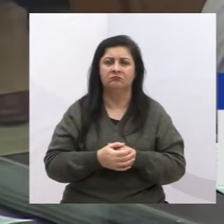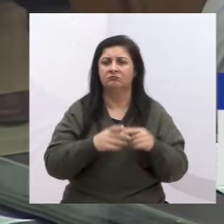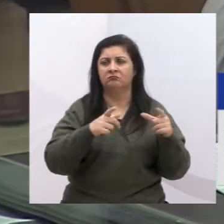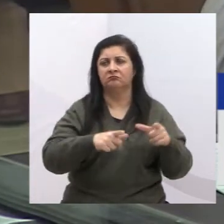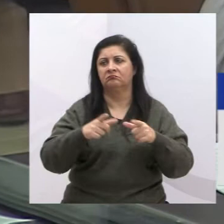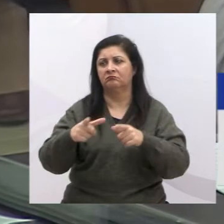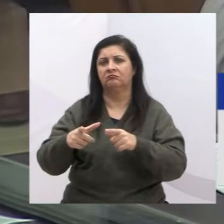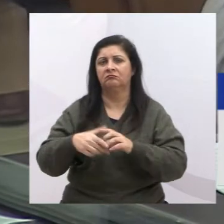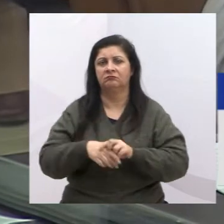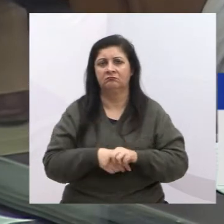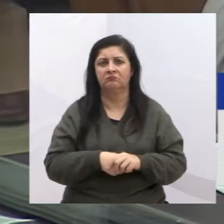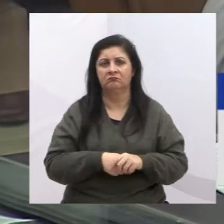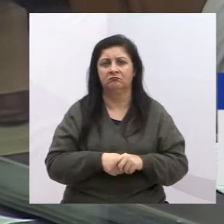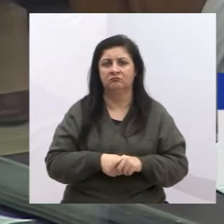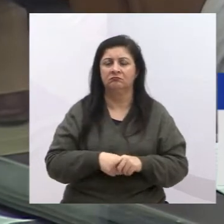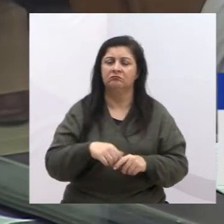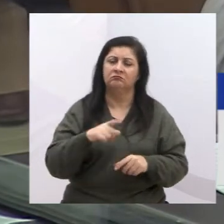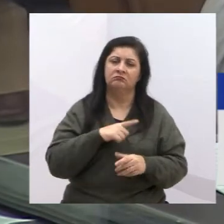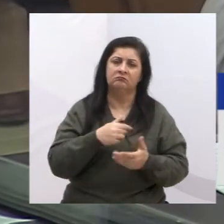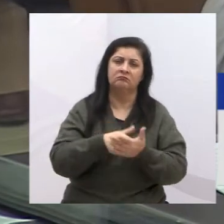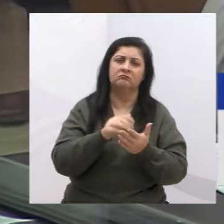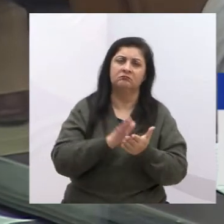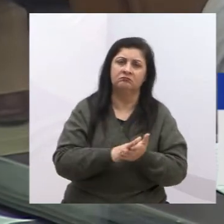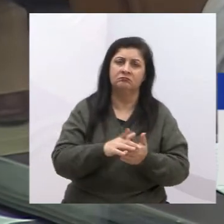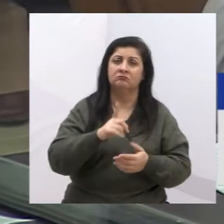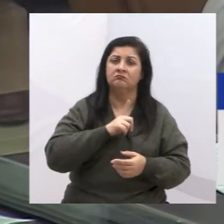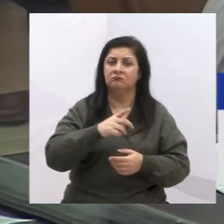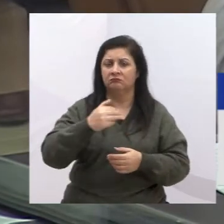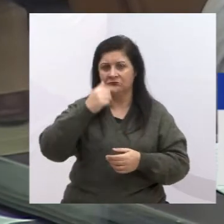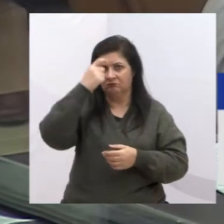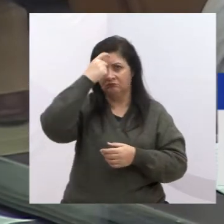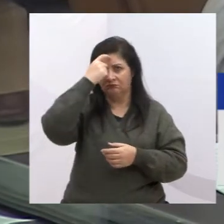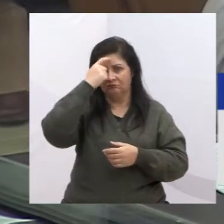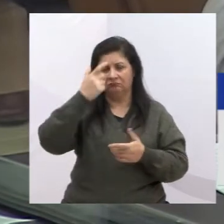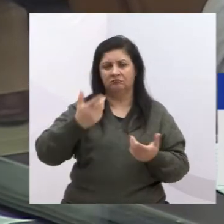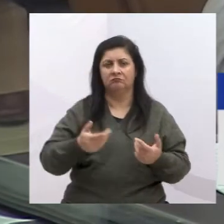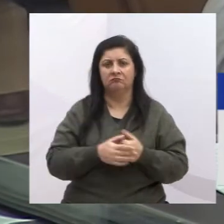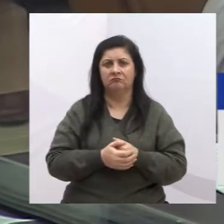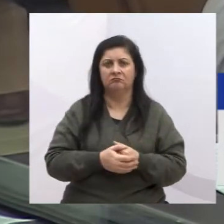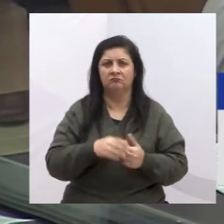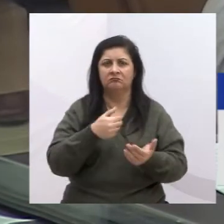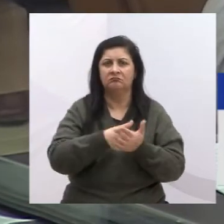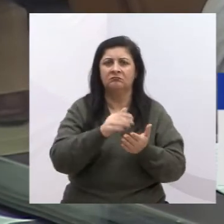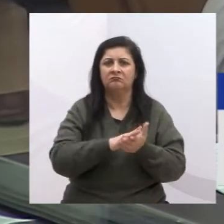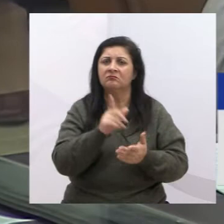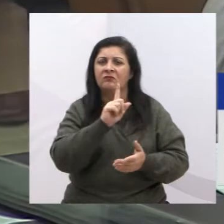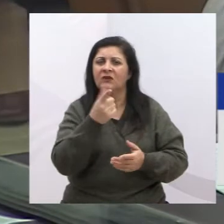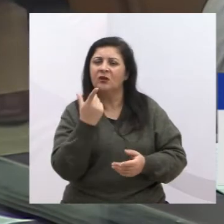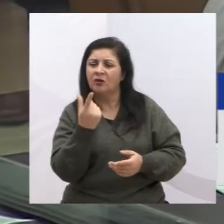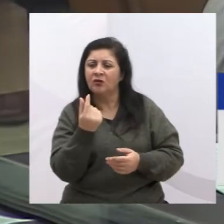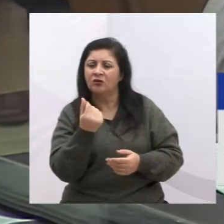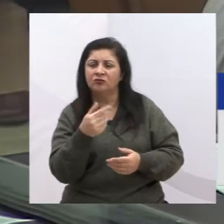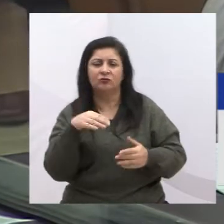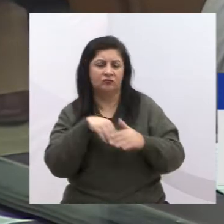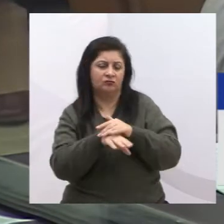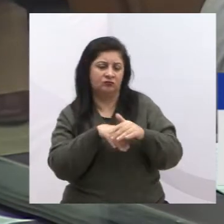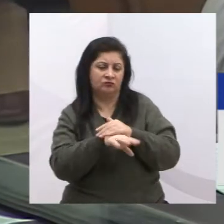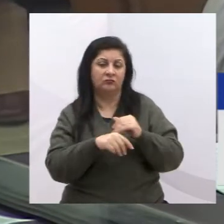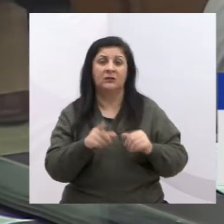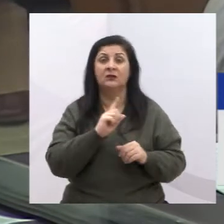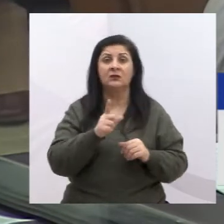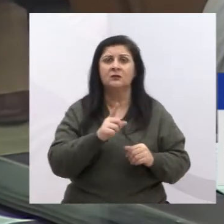gente passa, a gente é multado para ter consciência. Então a multa não é para aumentar a arrecadação municipal. A multa é